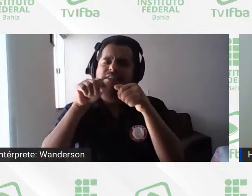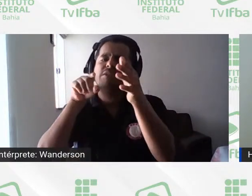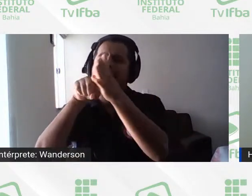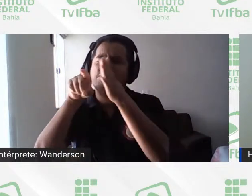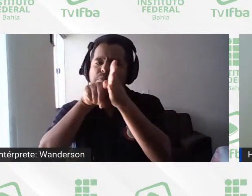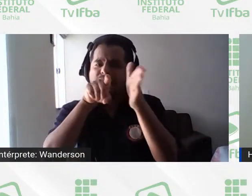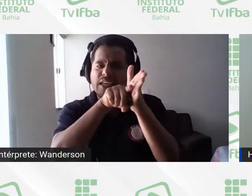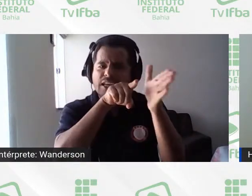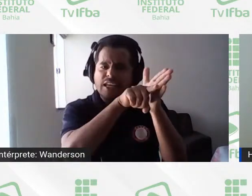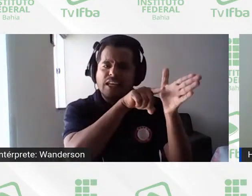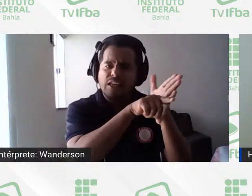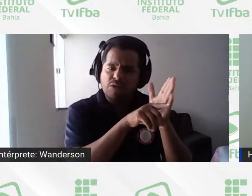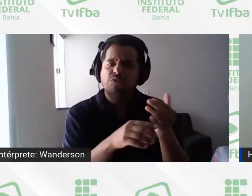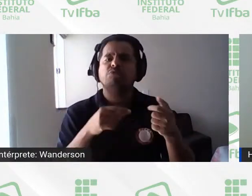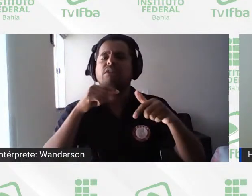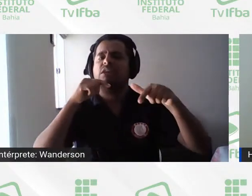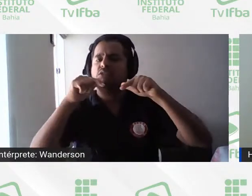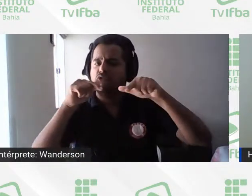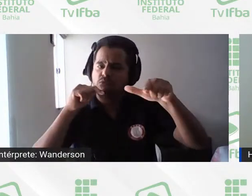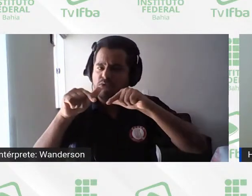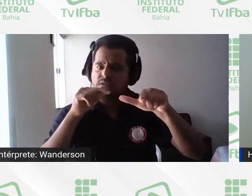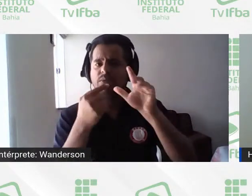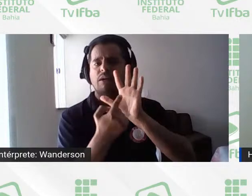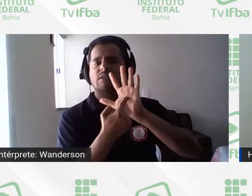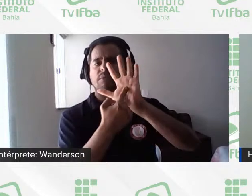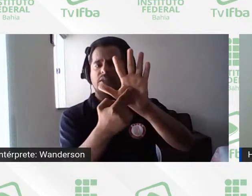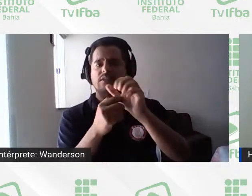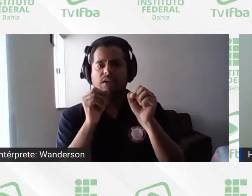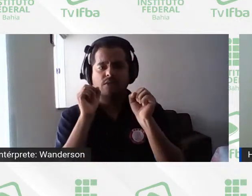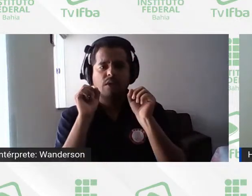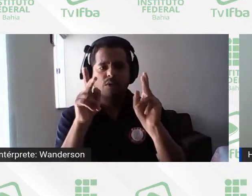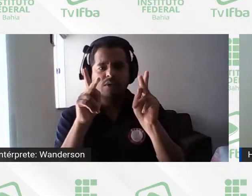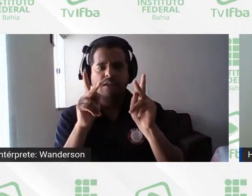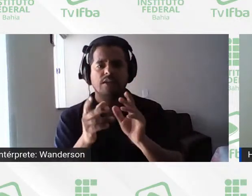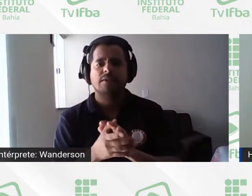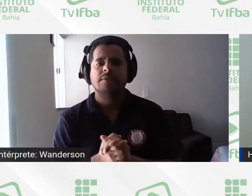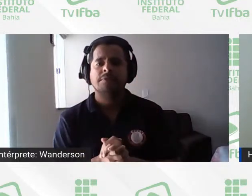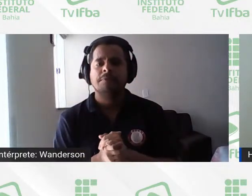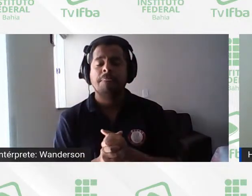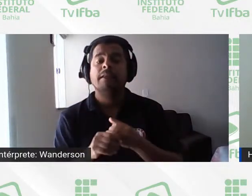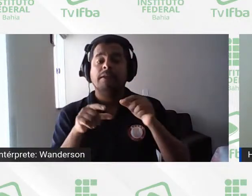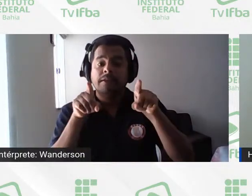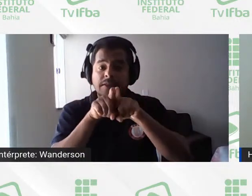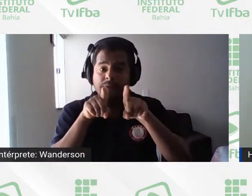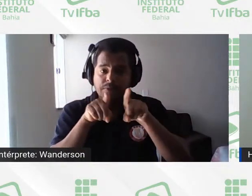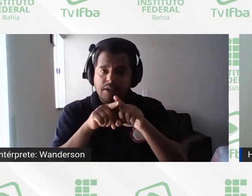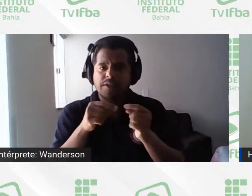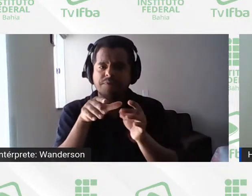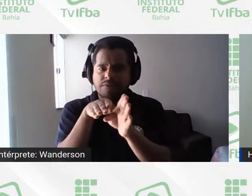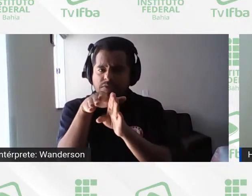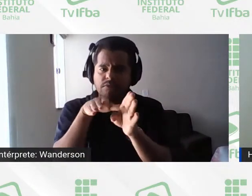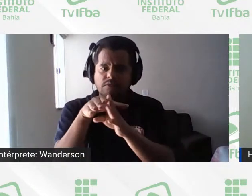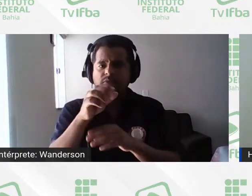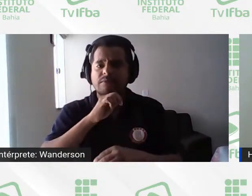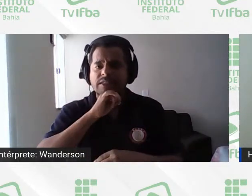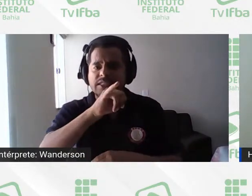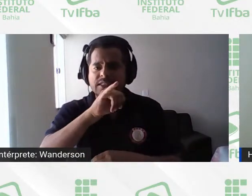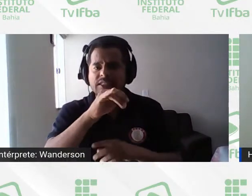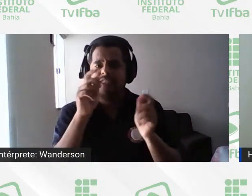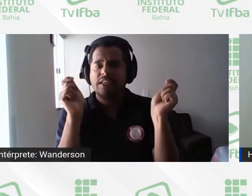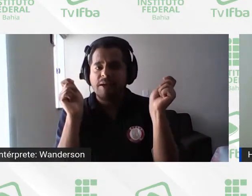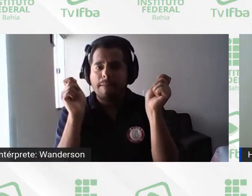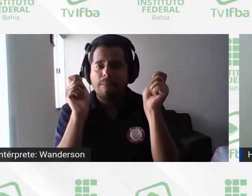e comentários sobre os trabalhos apresentados, ok? Orientamos que, se possível, vocês deixem